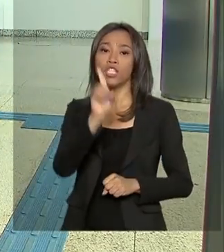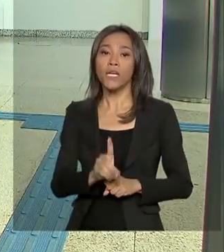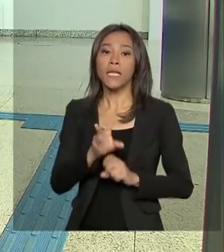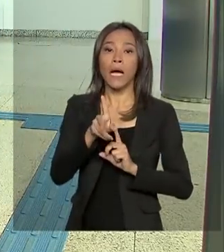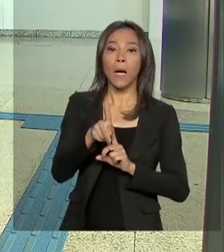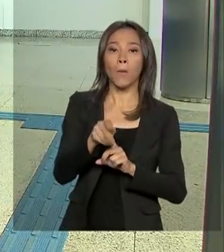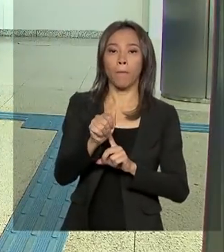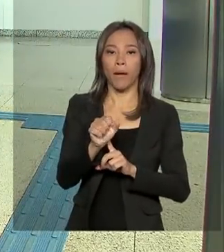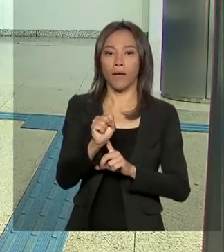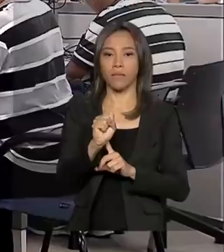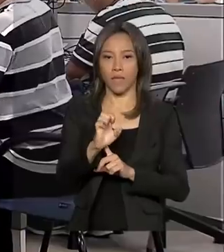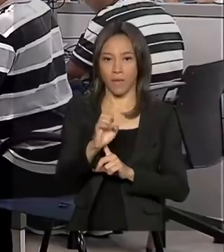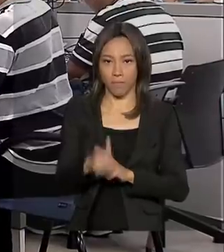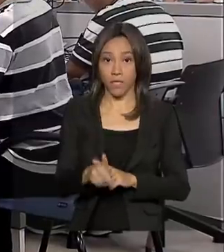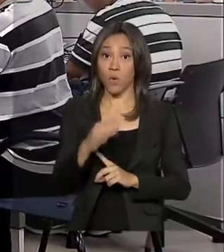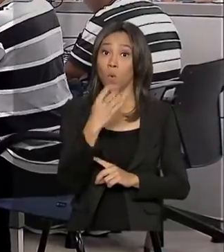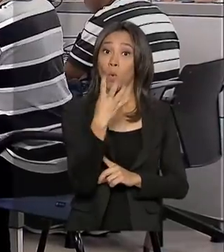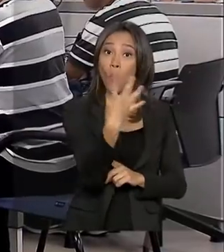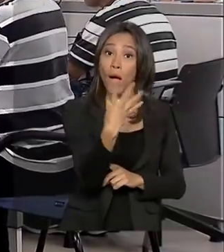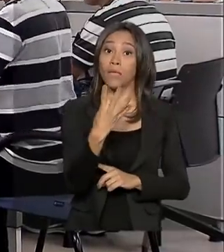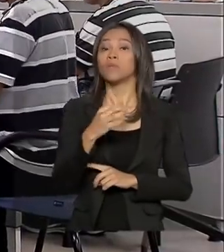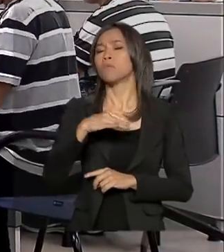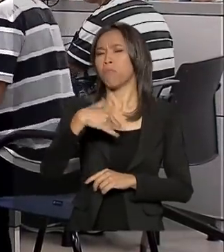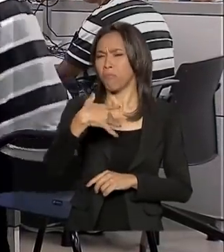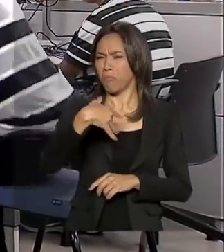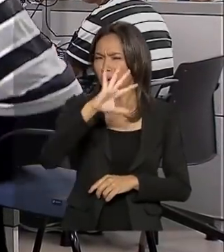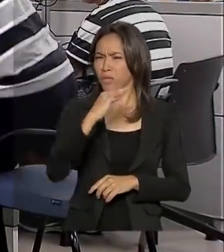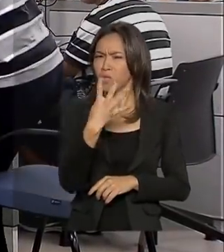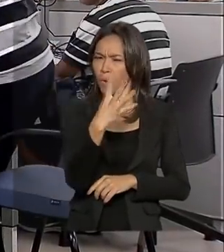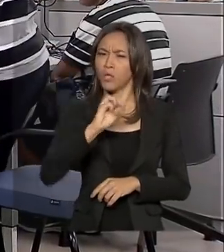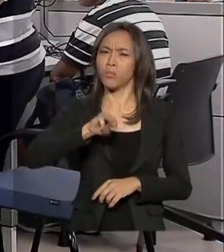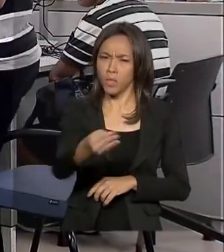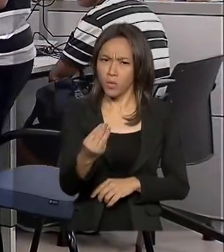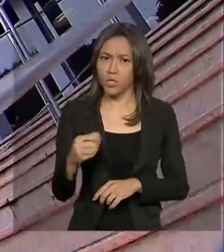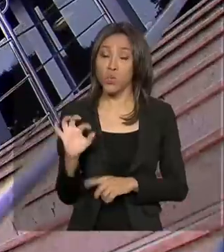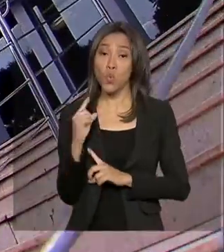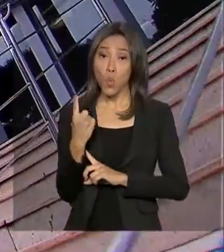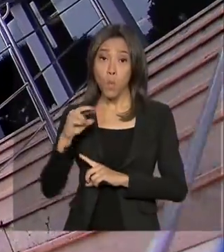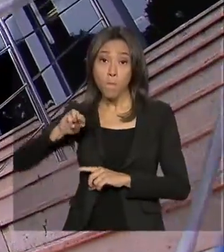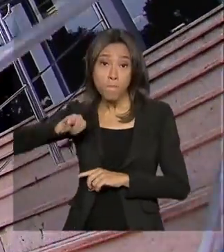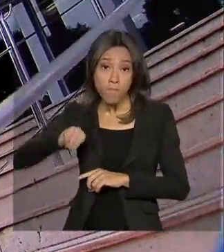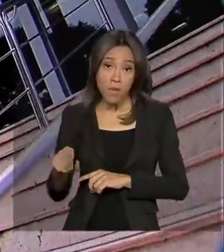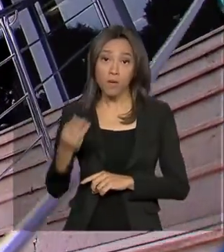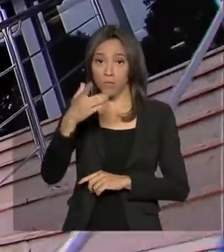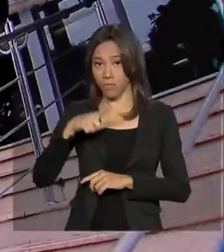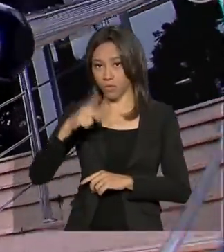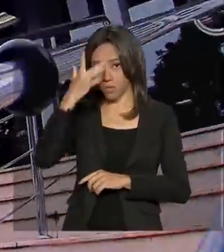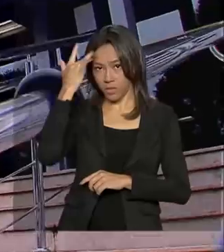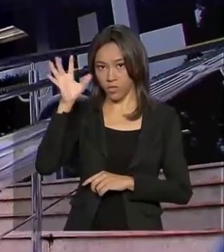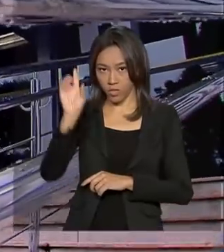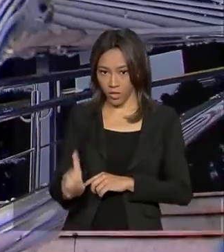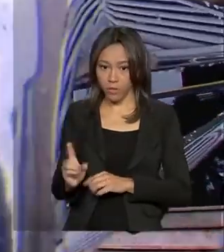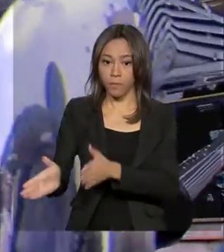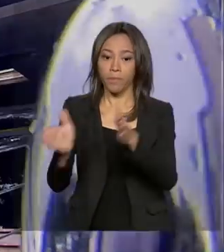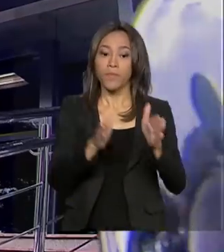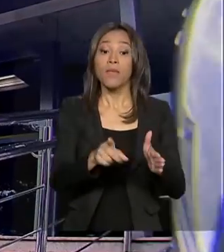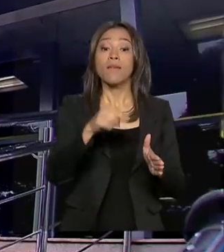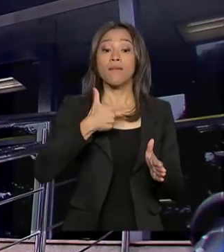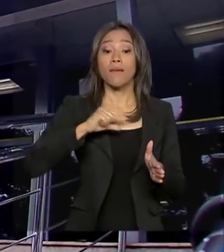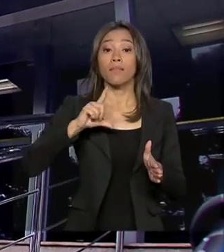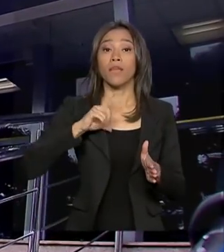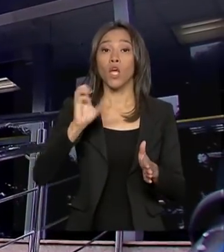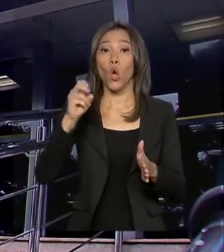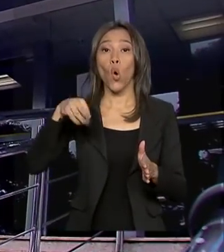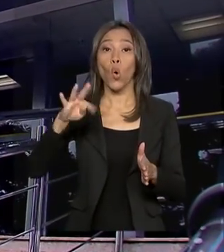São 4 bilhões e meio de reais para 1 milhão e meio de cotistas. Para quem é cliente do Banco do Brasil, o valor já